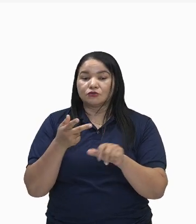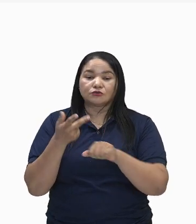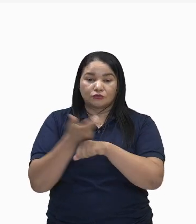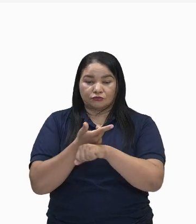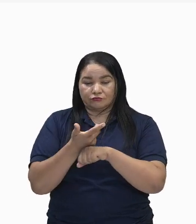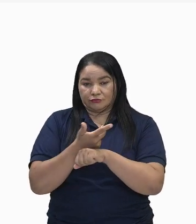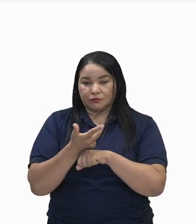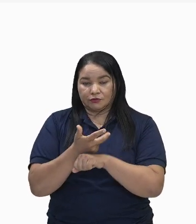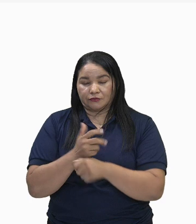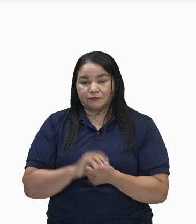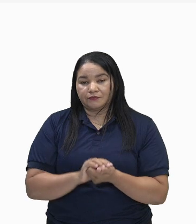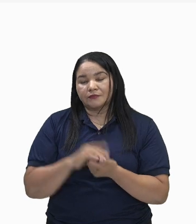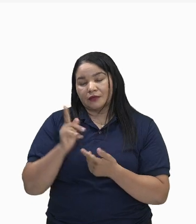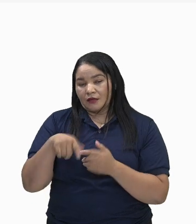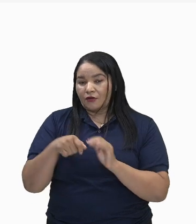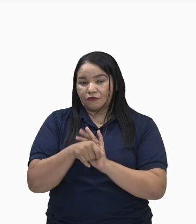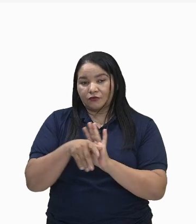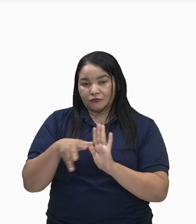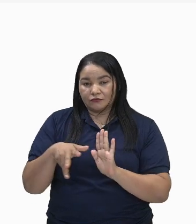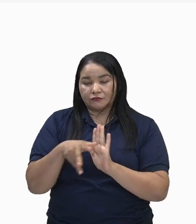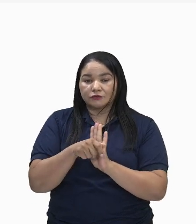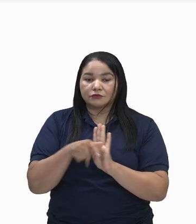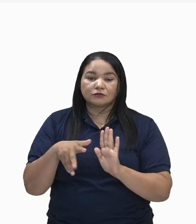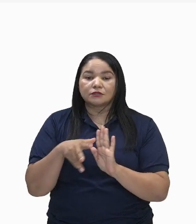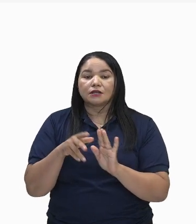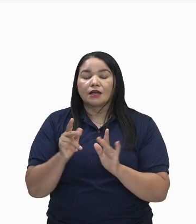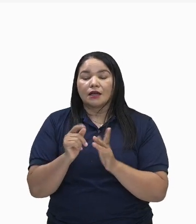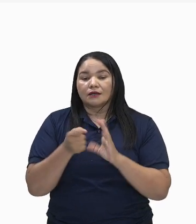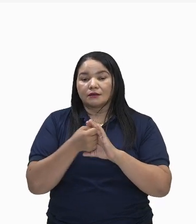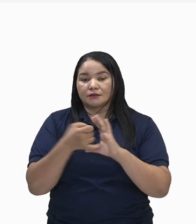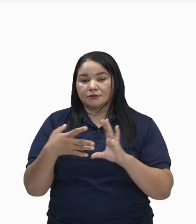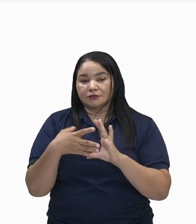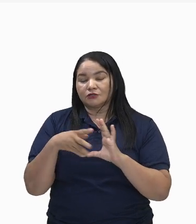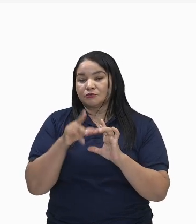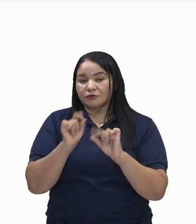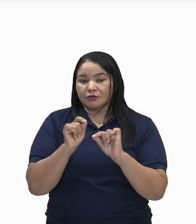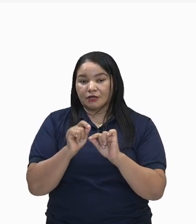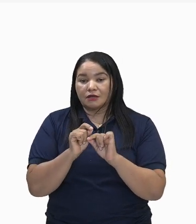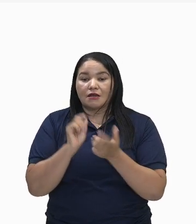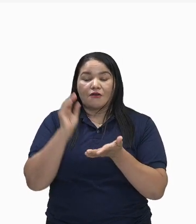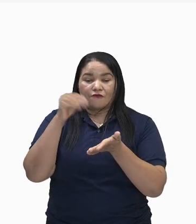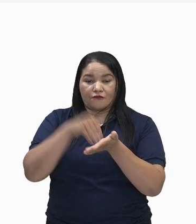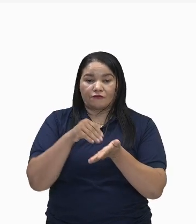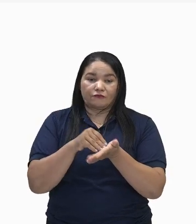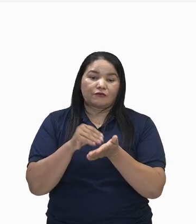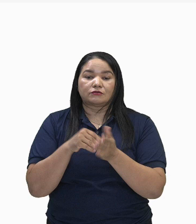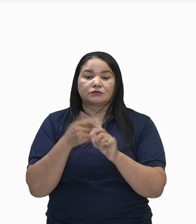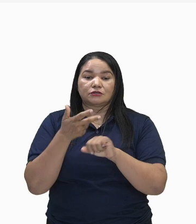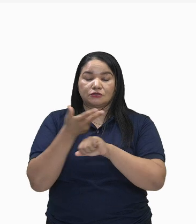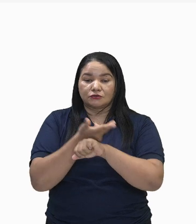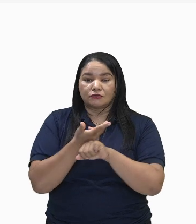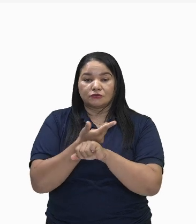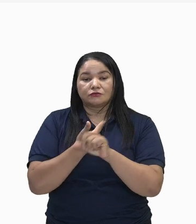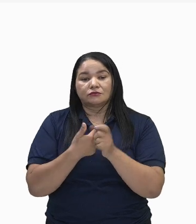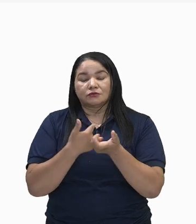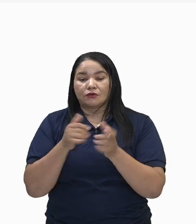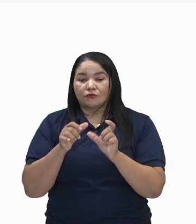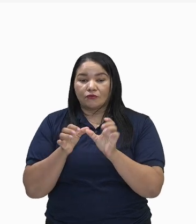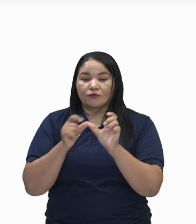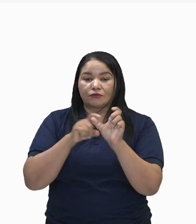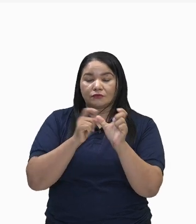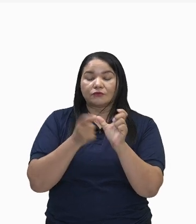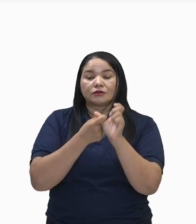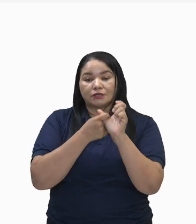conjunção. É uma figura de linguagem que se caracteriza pela ausência de conjunção coordenativa para unir